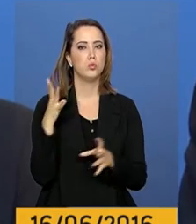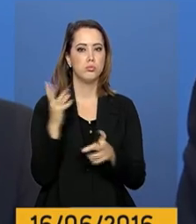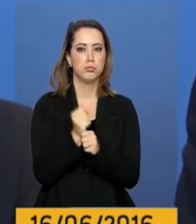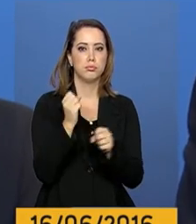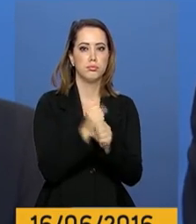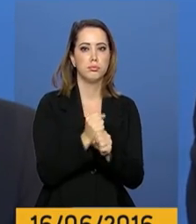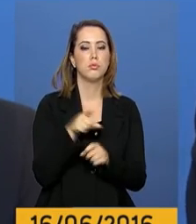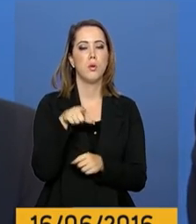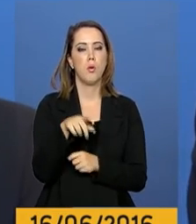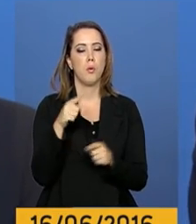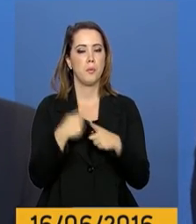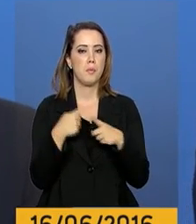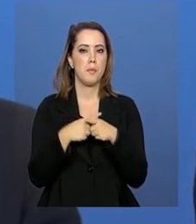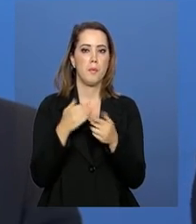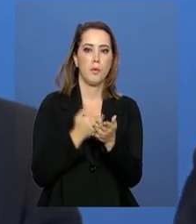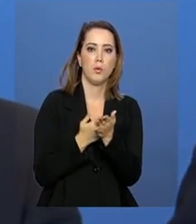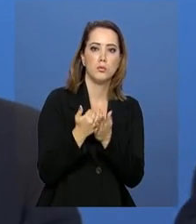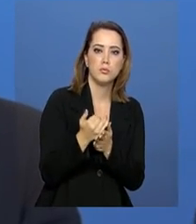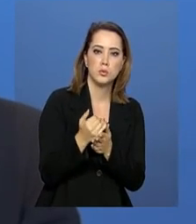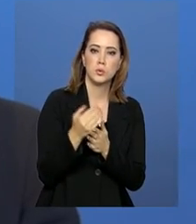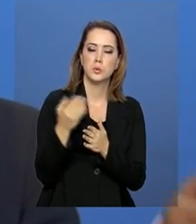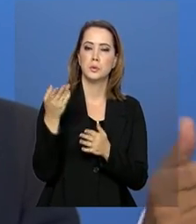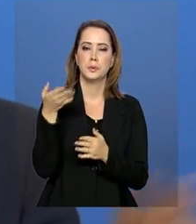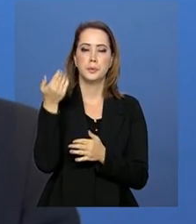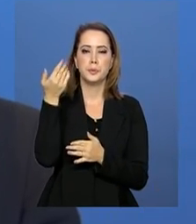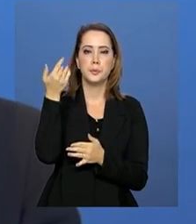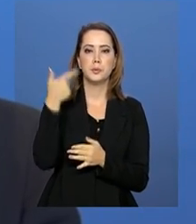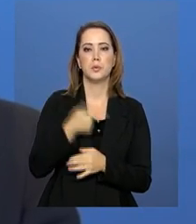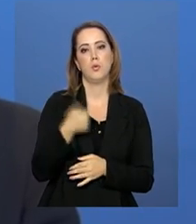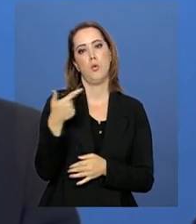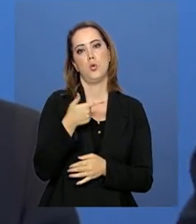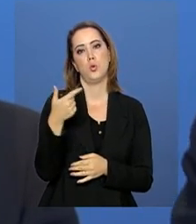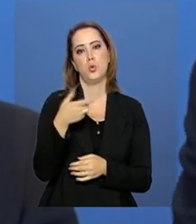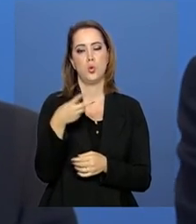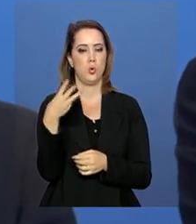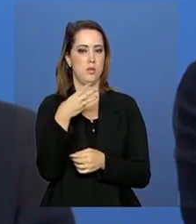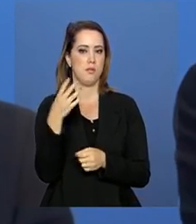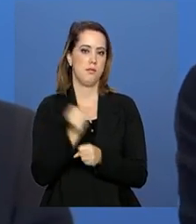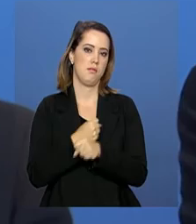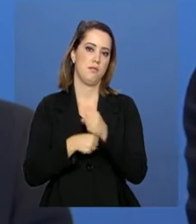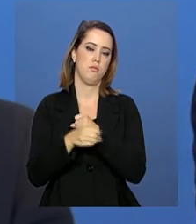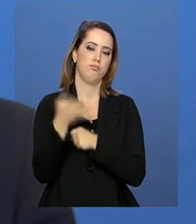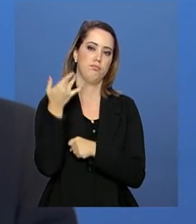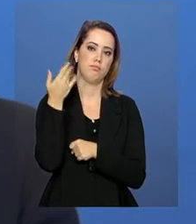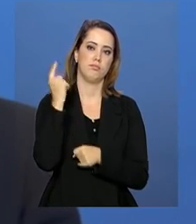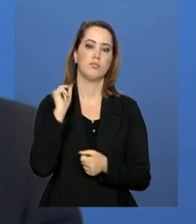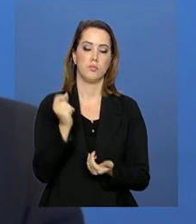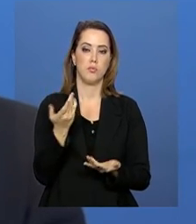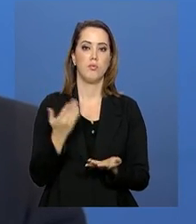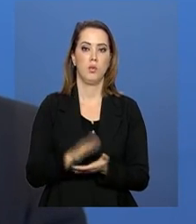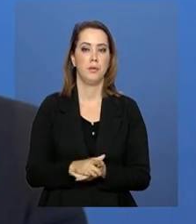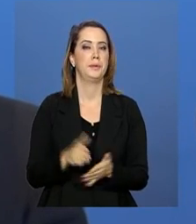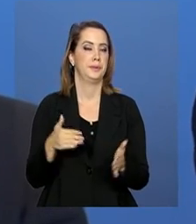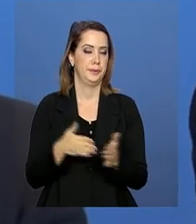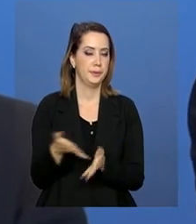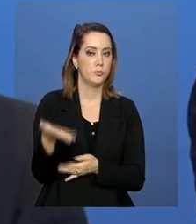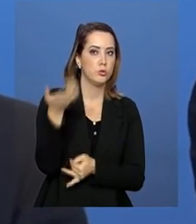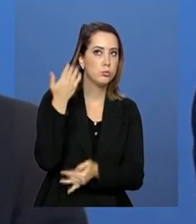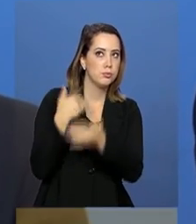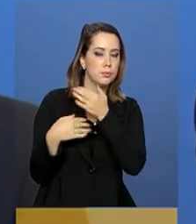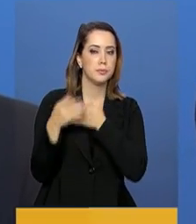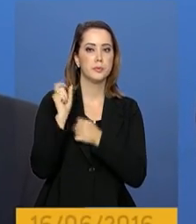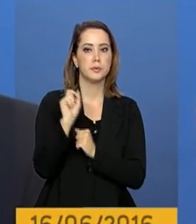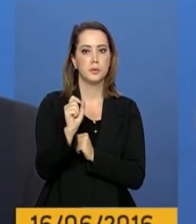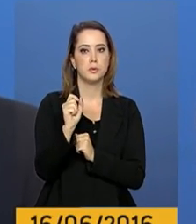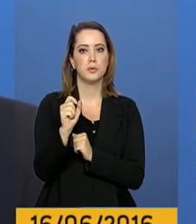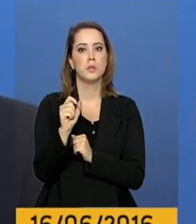há financiamentos que ocorreram há 2, 3 anos atrás, esse, e até mais do que isso, esse fundo